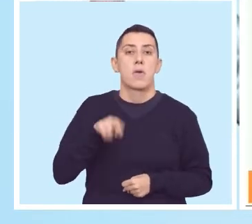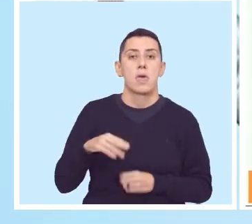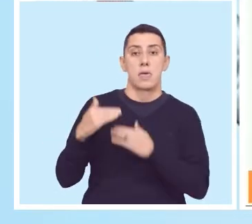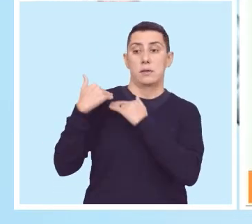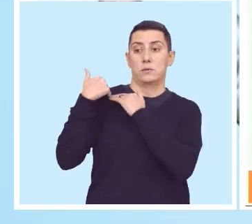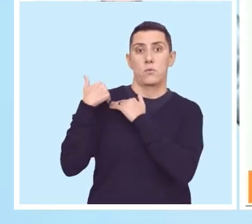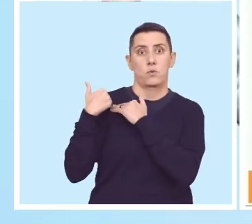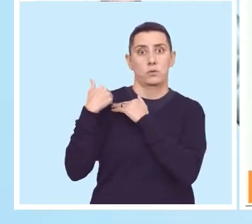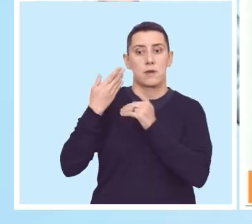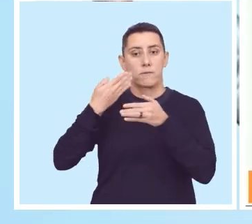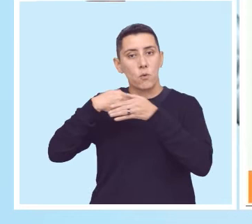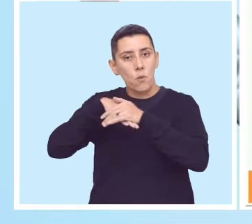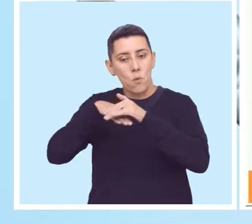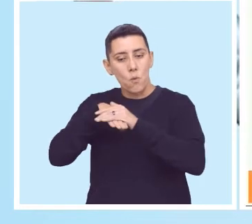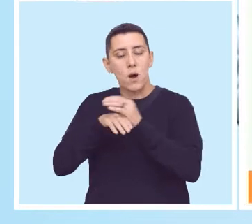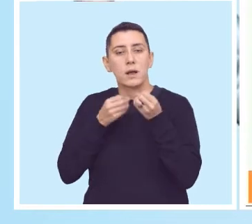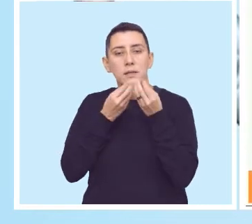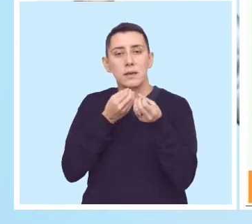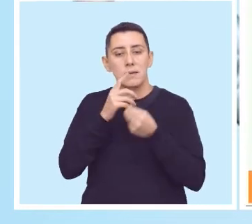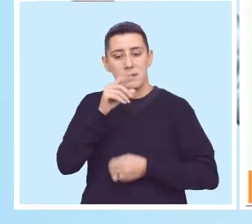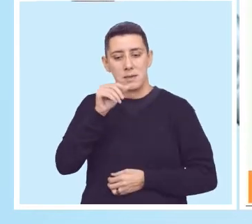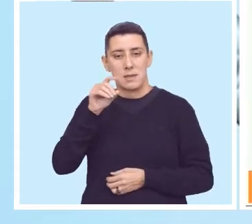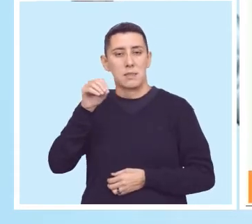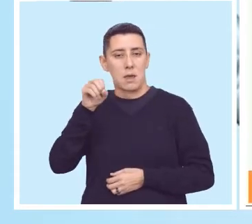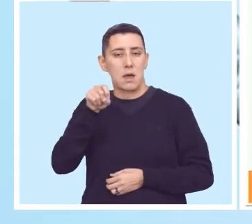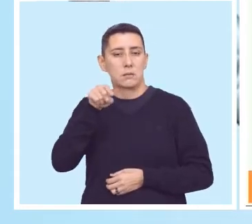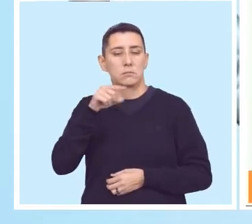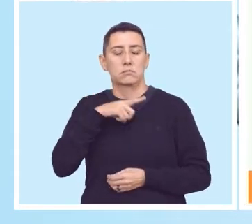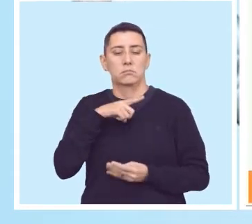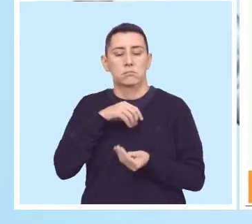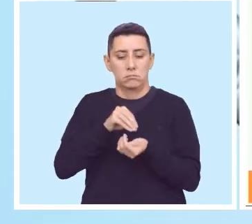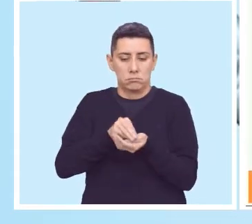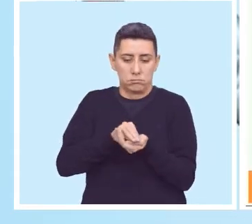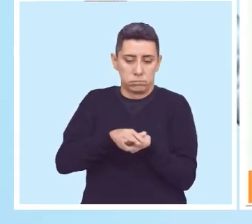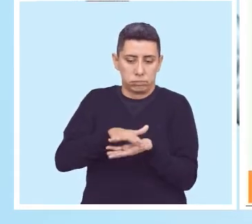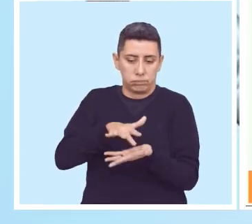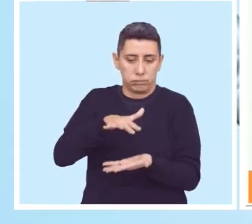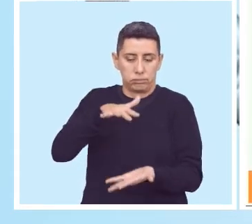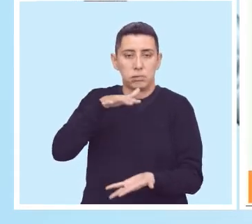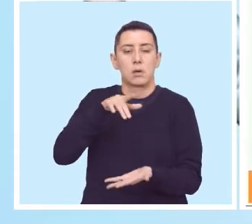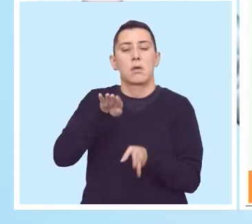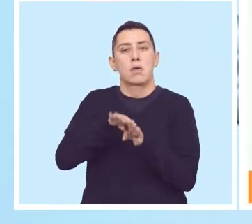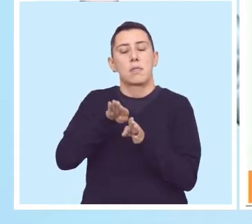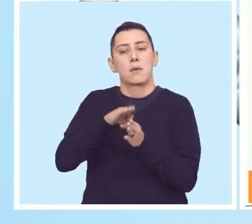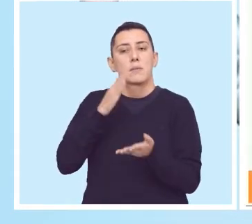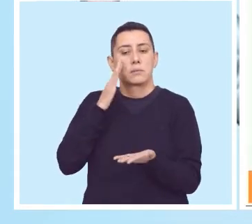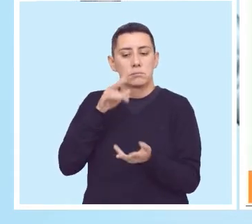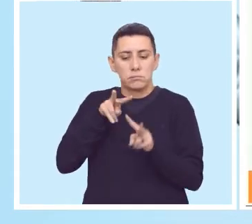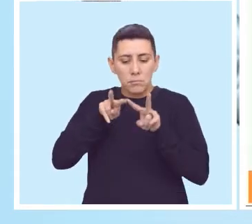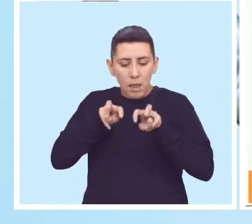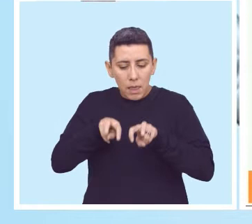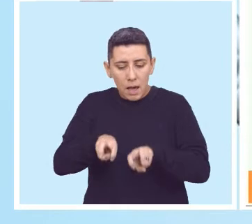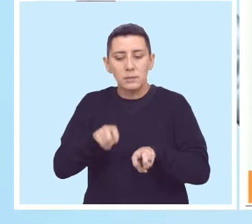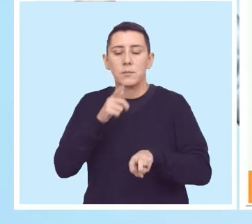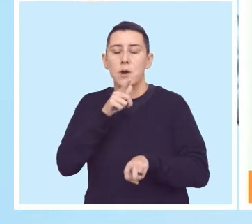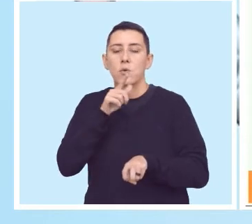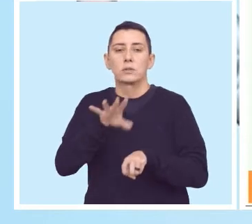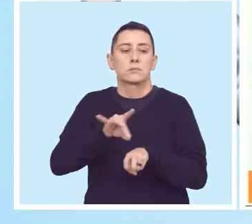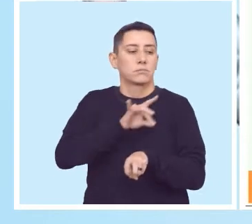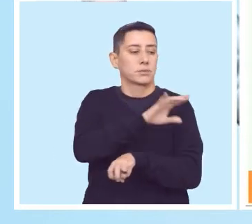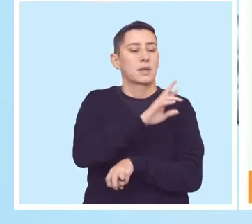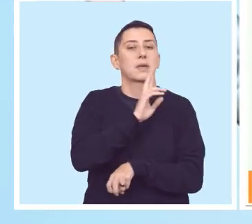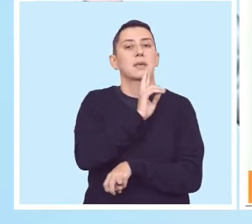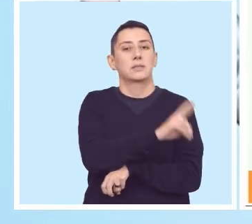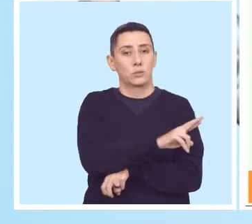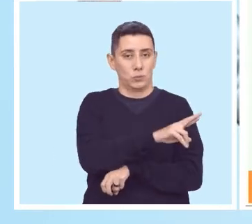armazenamento de dados, que alimentam a plataforma e o resultado, além de conseguir extrair também os resultados do modelo. Para que isso seja